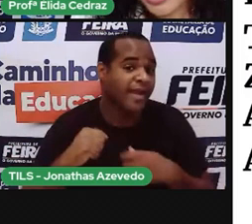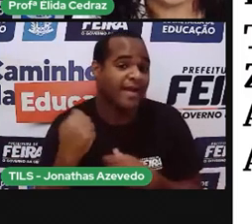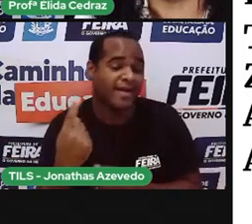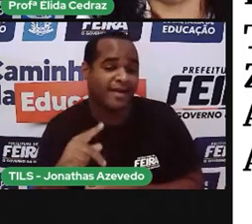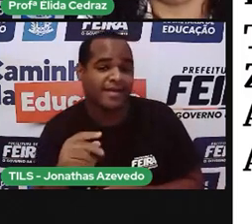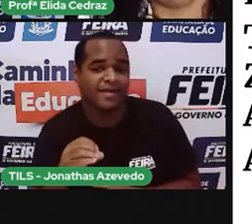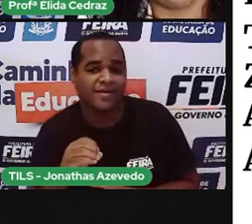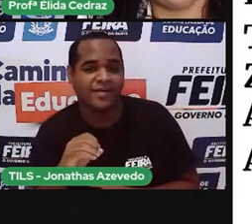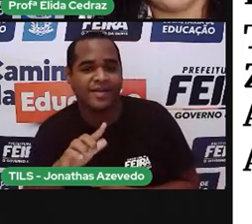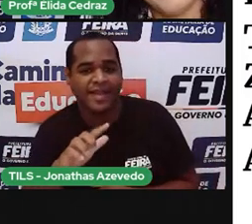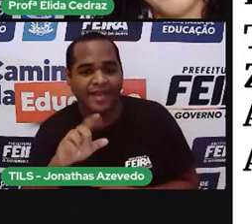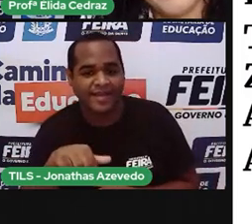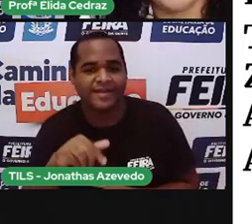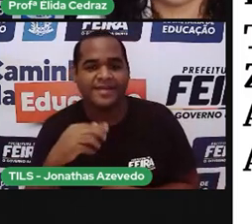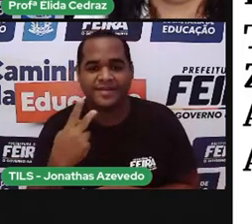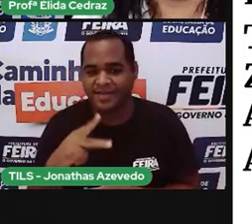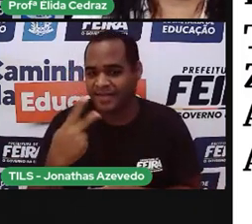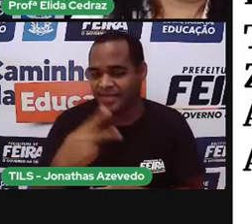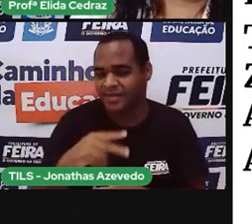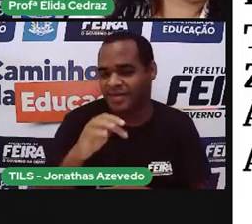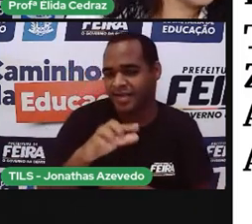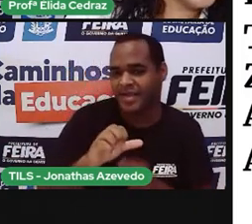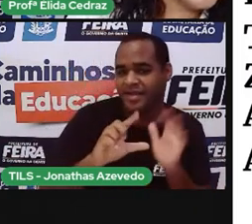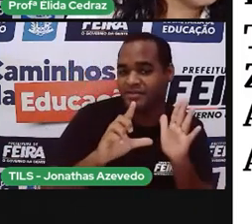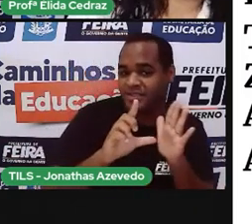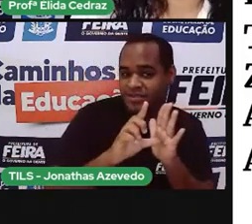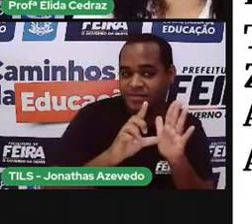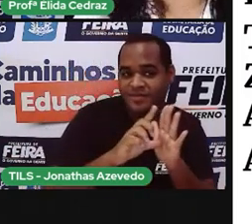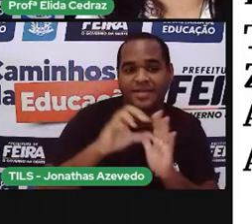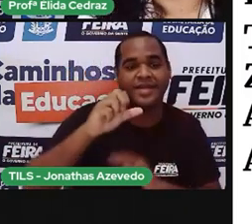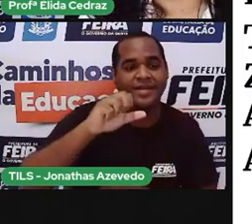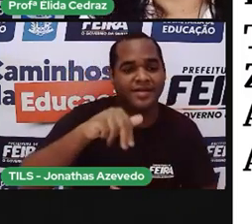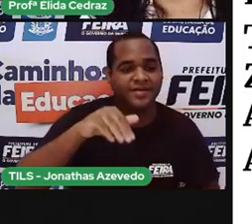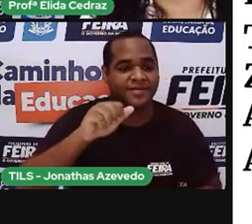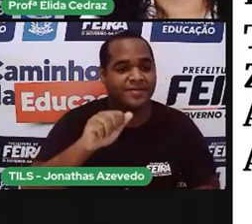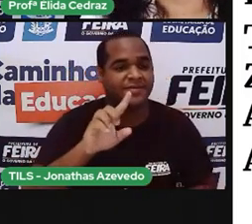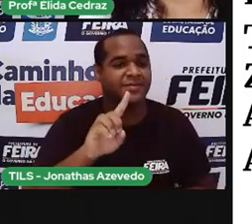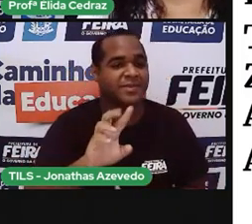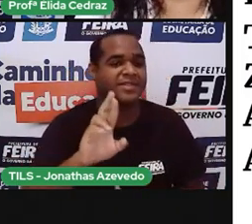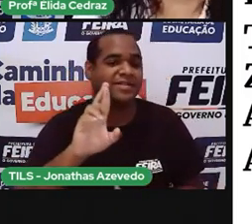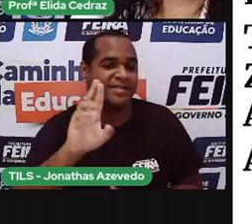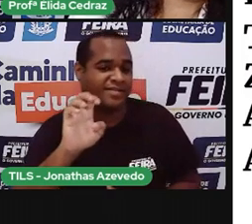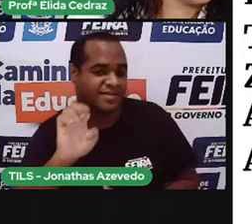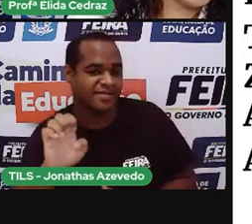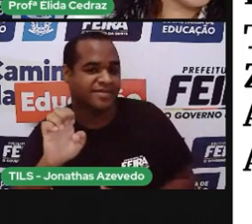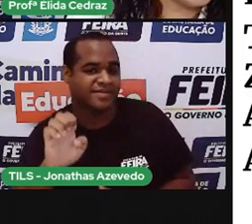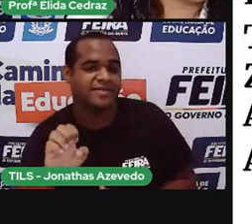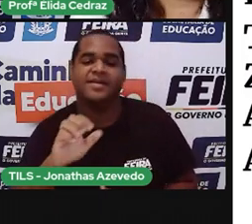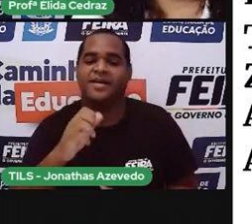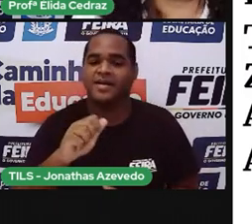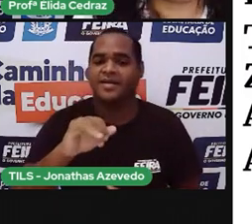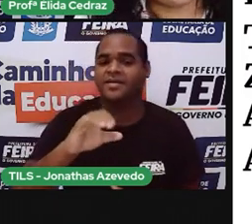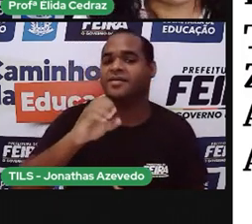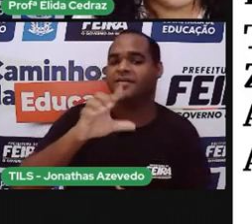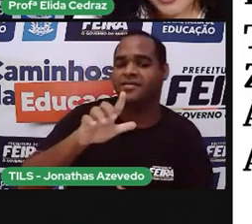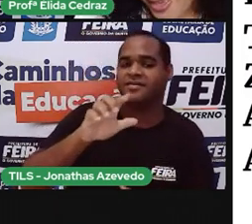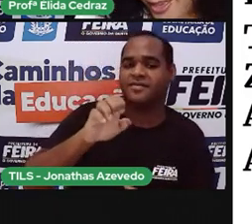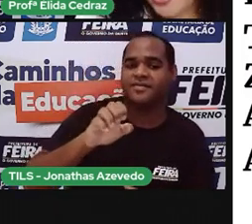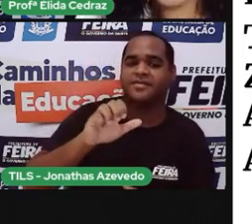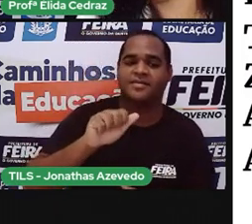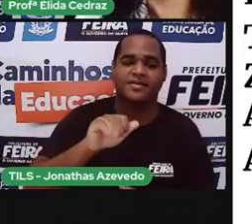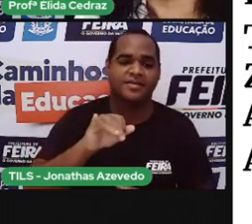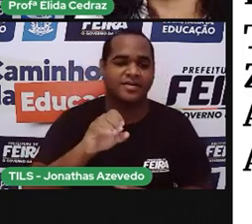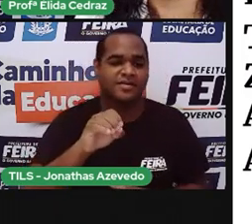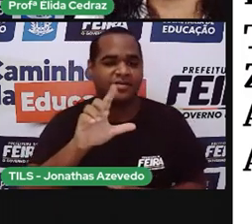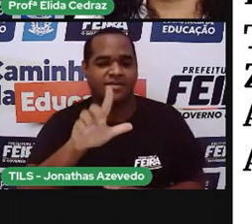Cão aiolé aiolé foi na loja do Mestre André aiolé